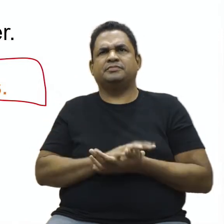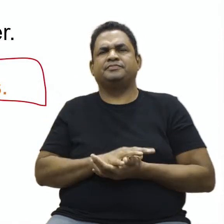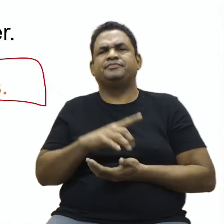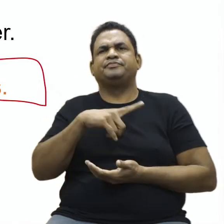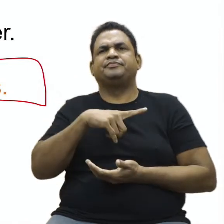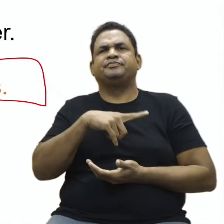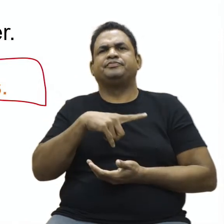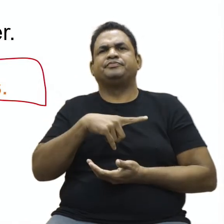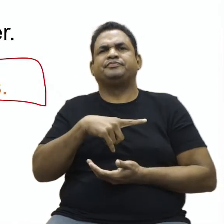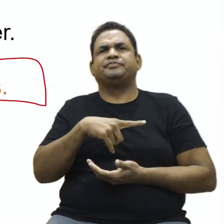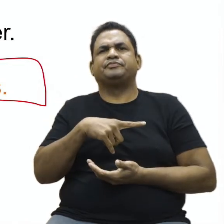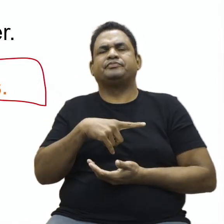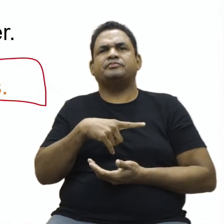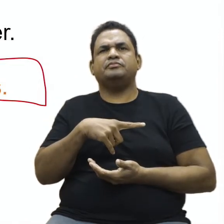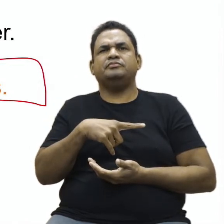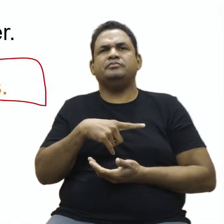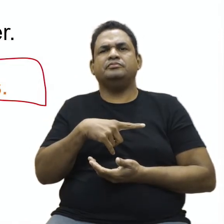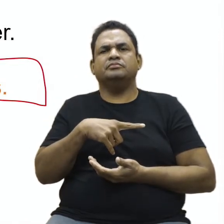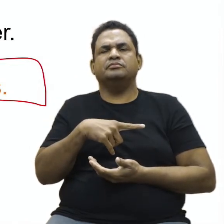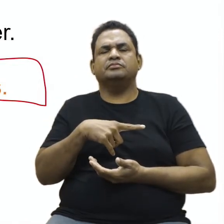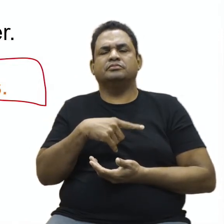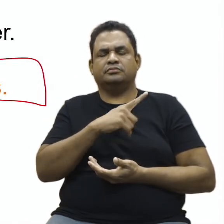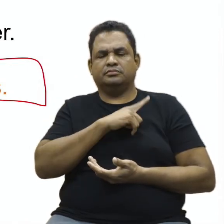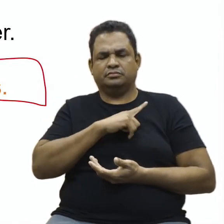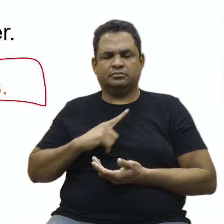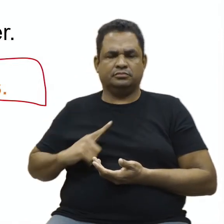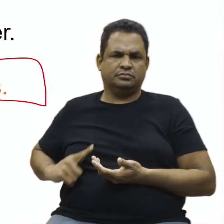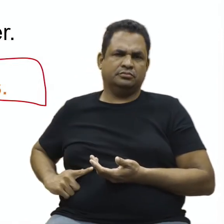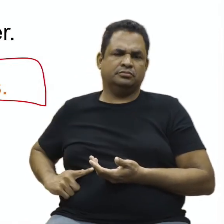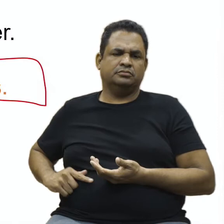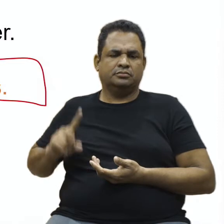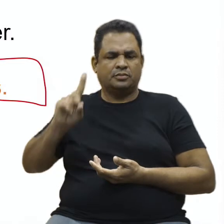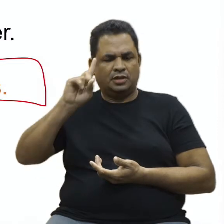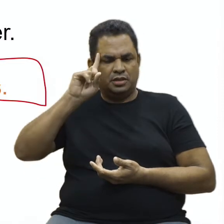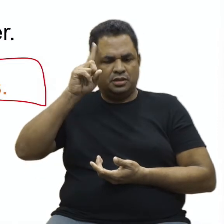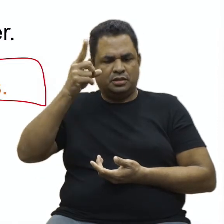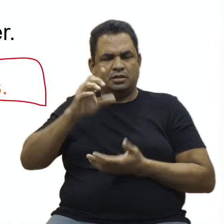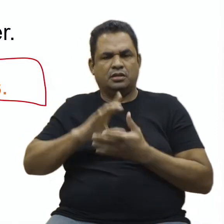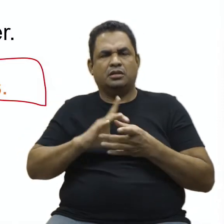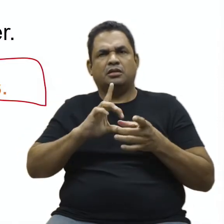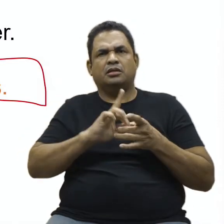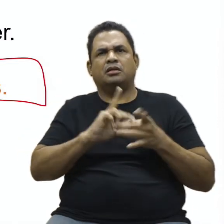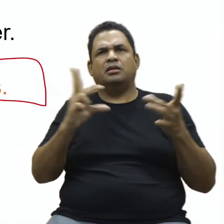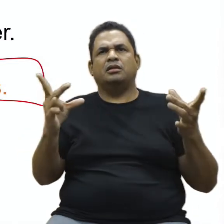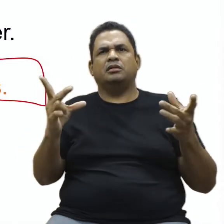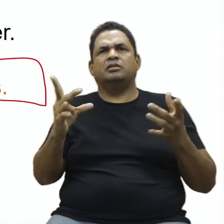gente, muito no governo, né, da ideia da democracia, essa ideia de